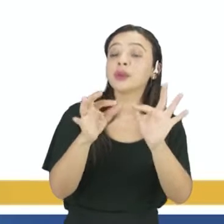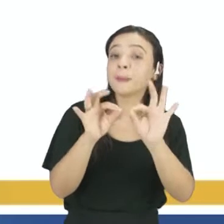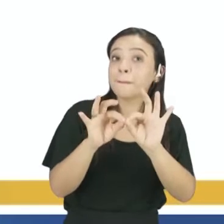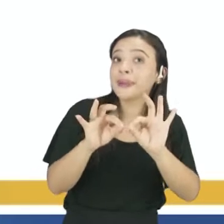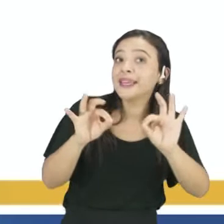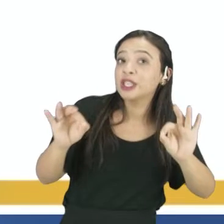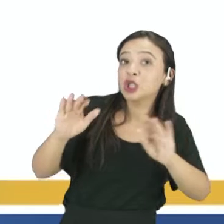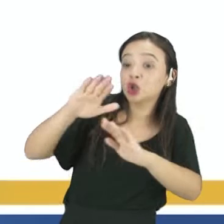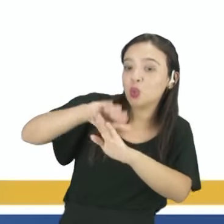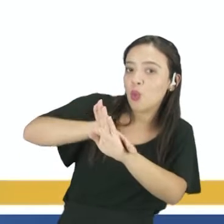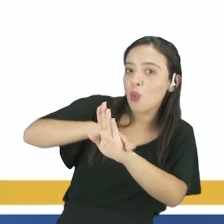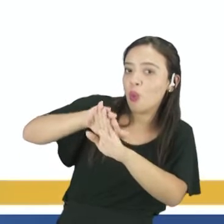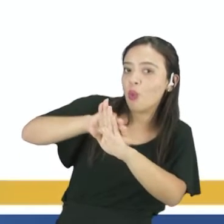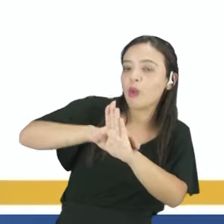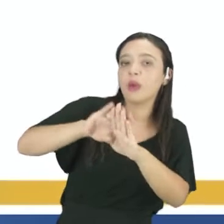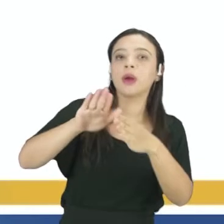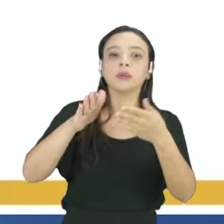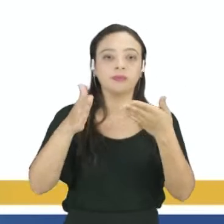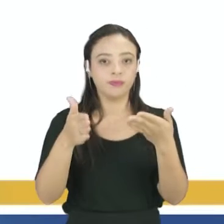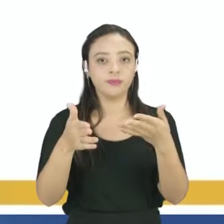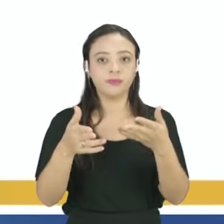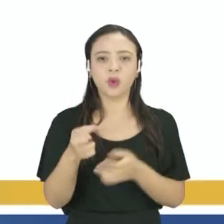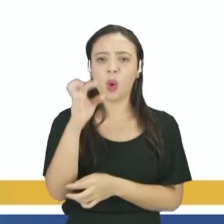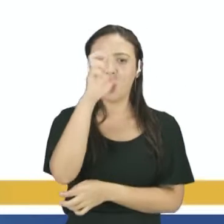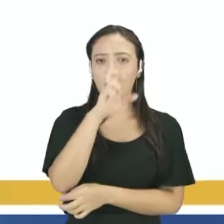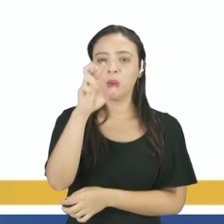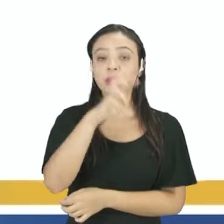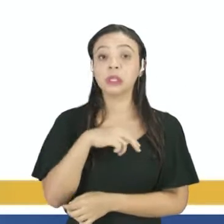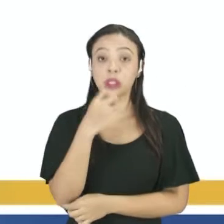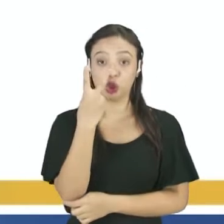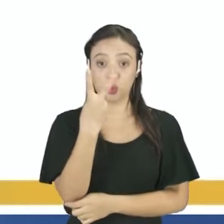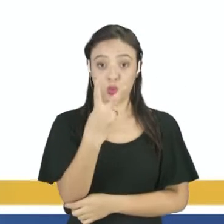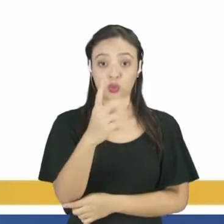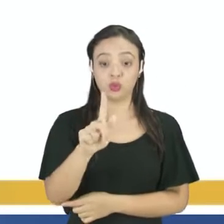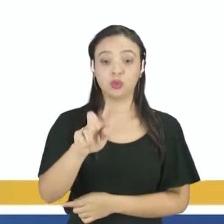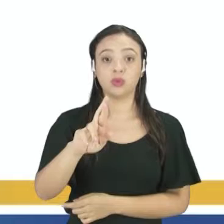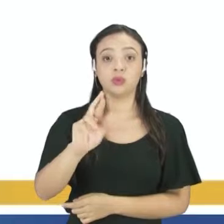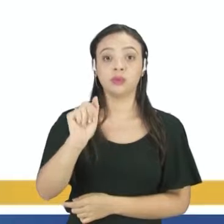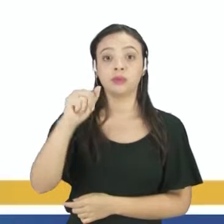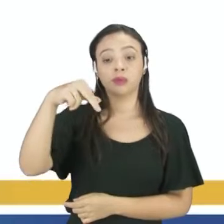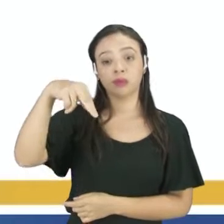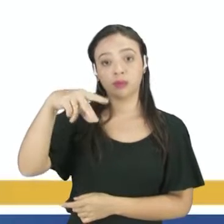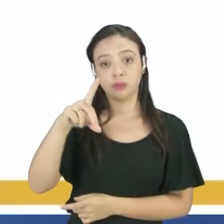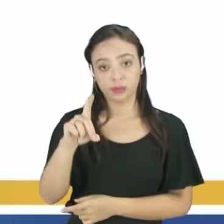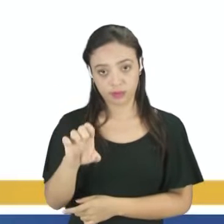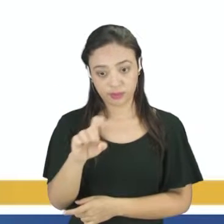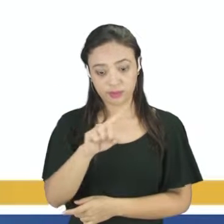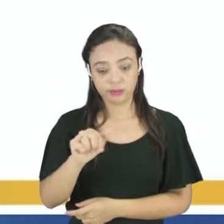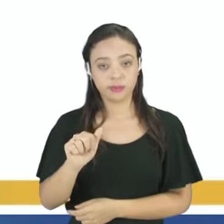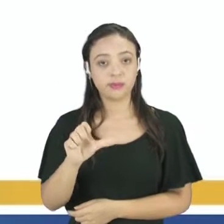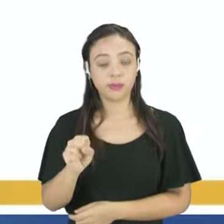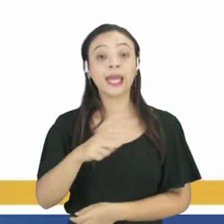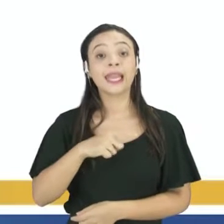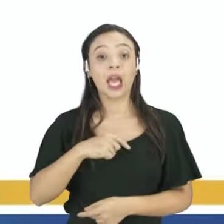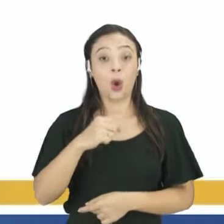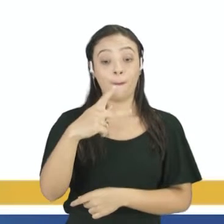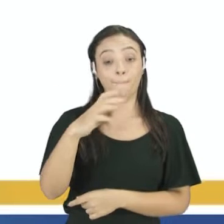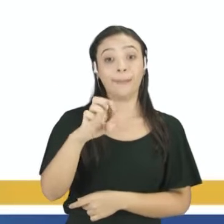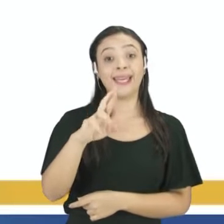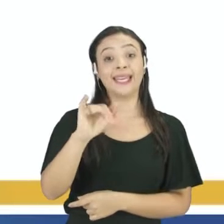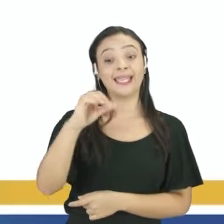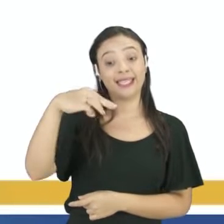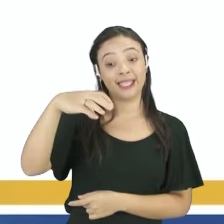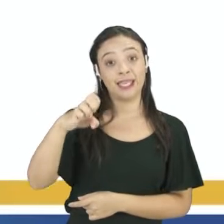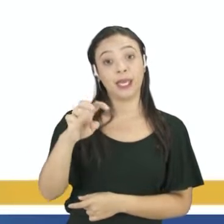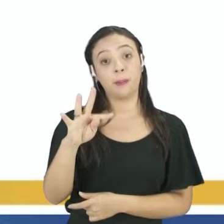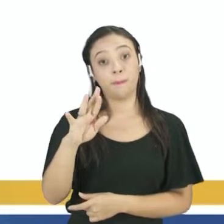seu lado correspondente. Então, gente, observe, aqui nós temos duas grandezas, né? Nós temos o perímetro do quadrado e nós